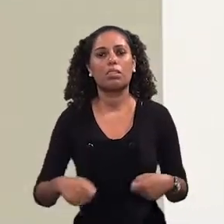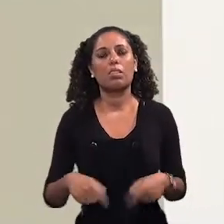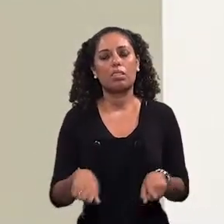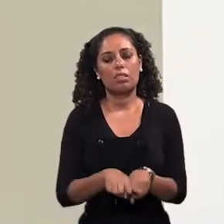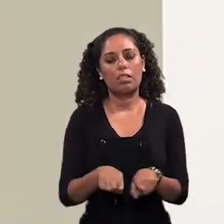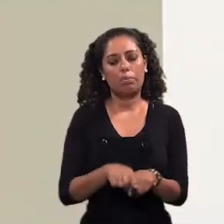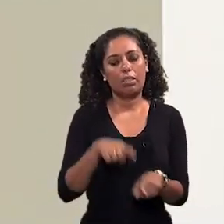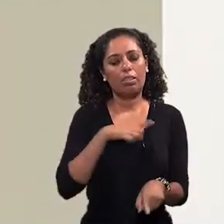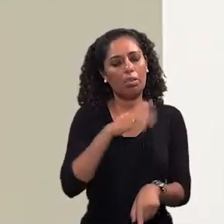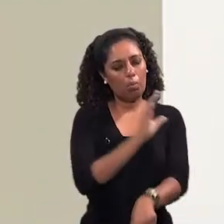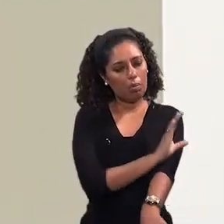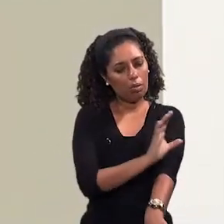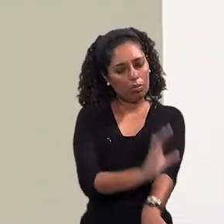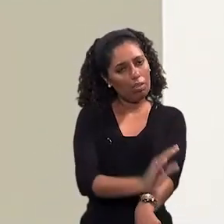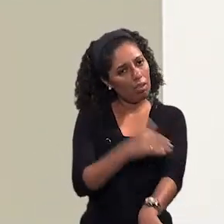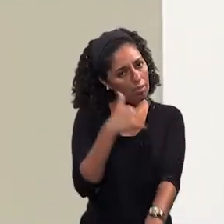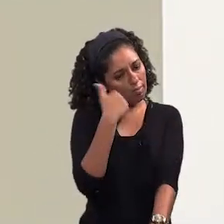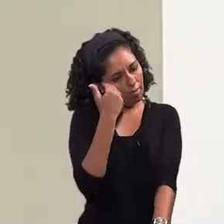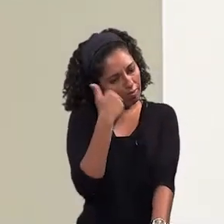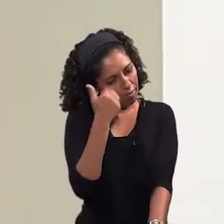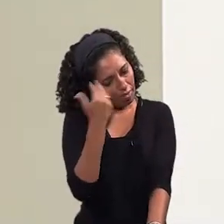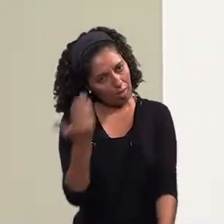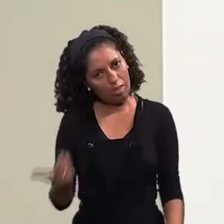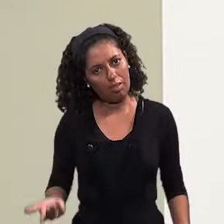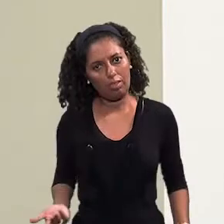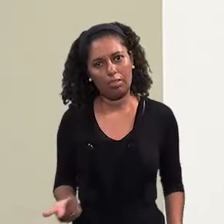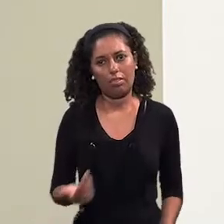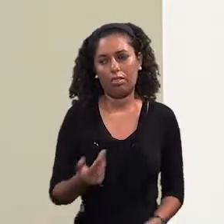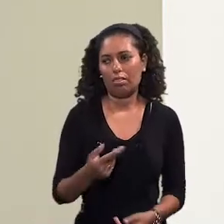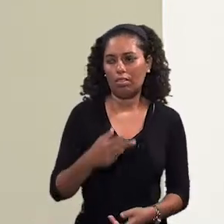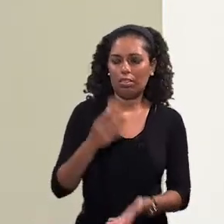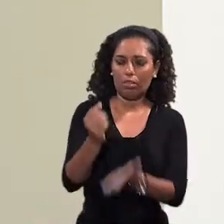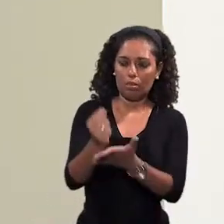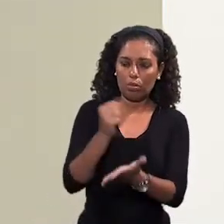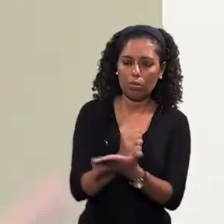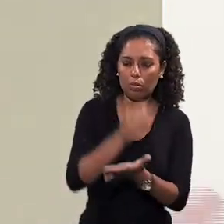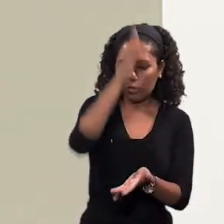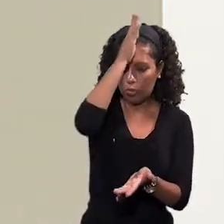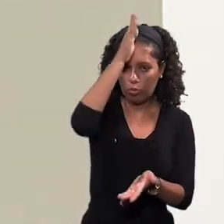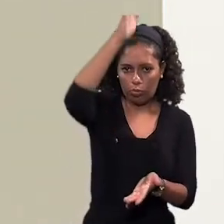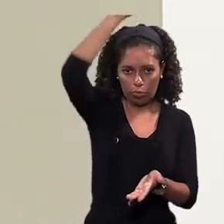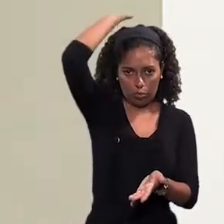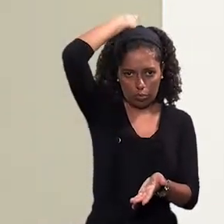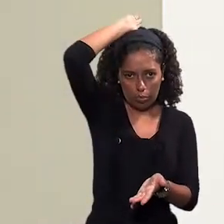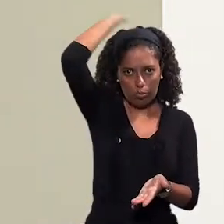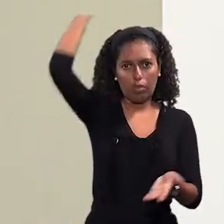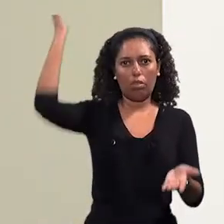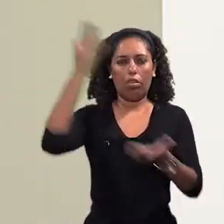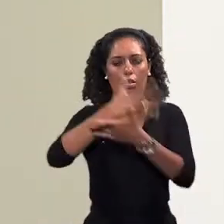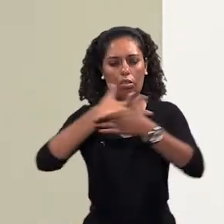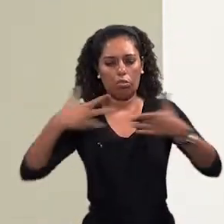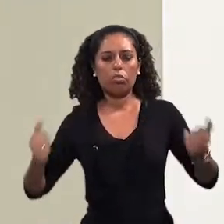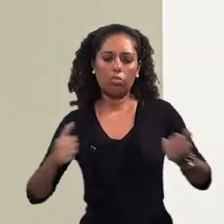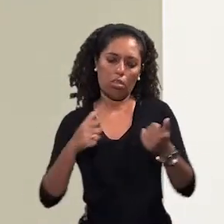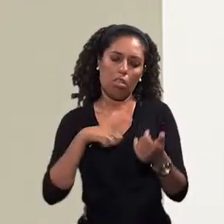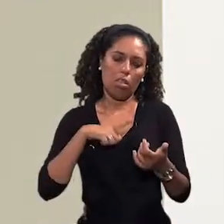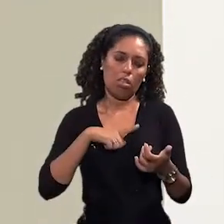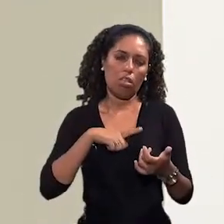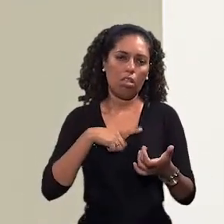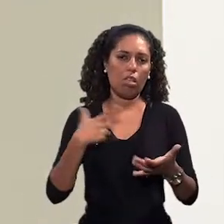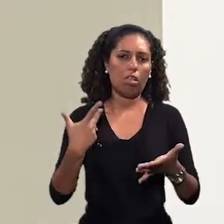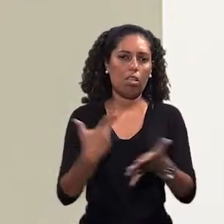existe uma cultura até hipócrita nesse sentido de validação do Corpo de Bombeiros, como que funciona. Então, assim, tinha um erro